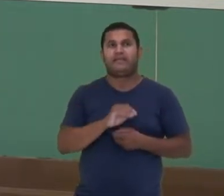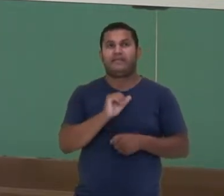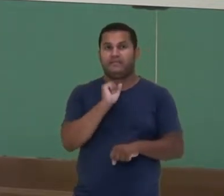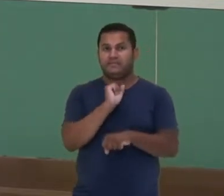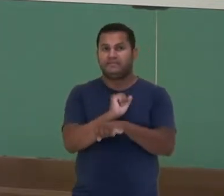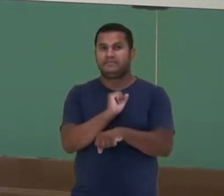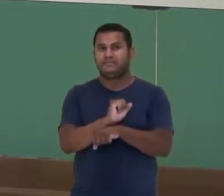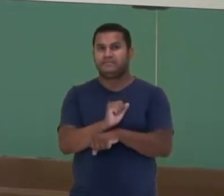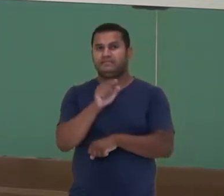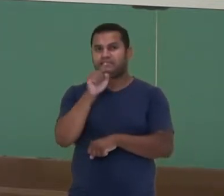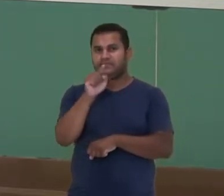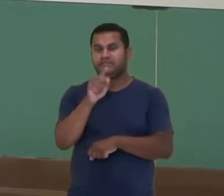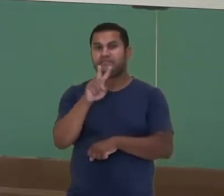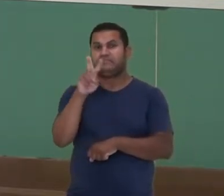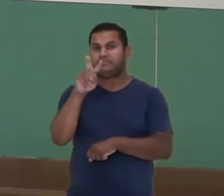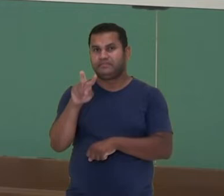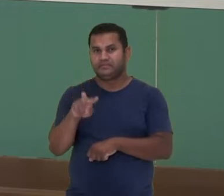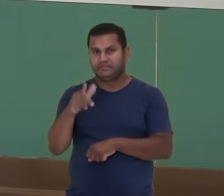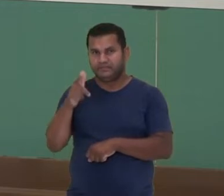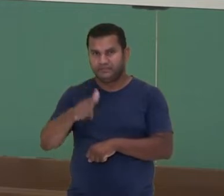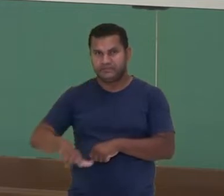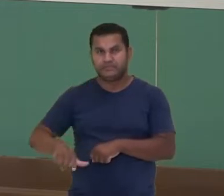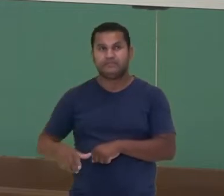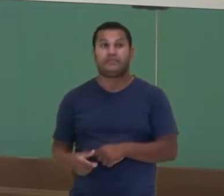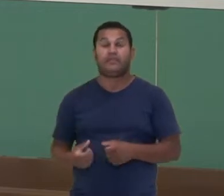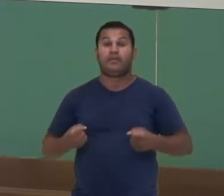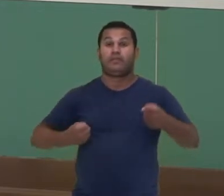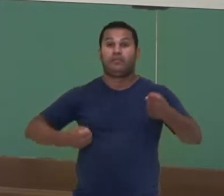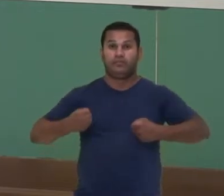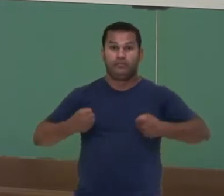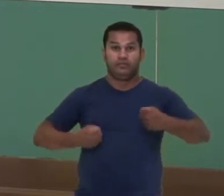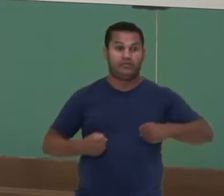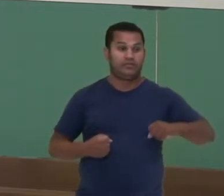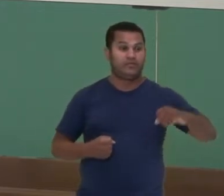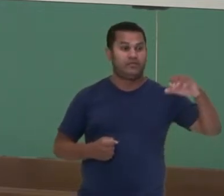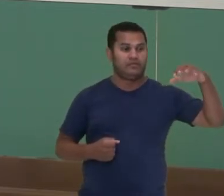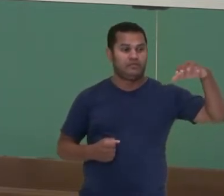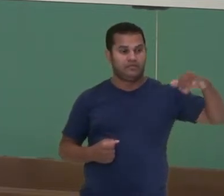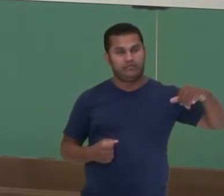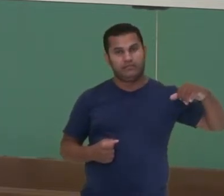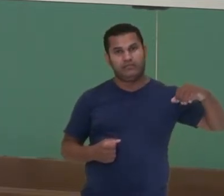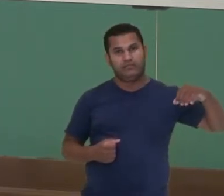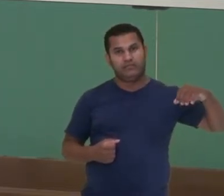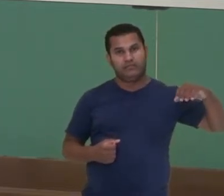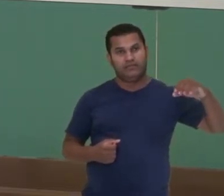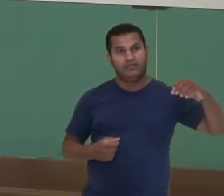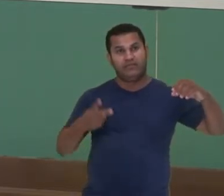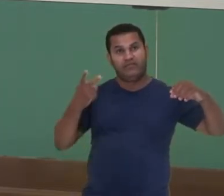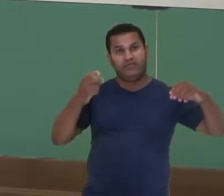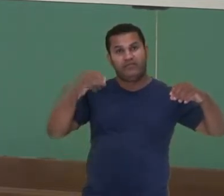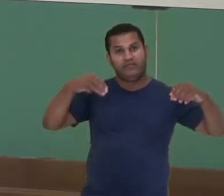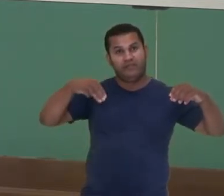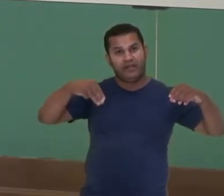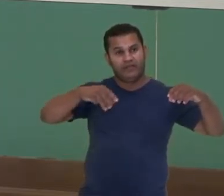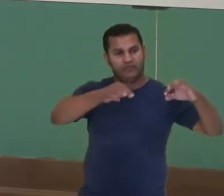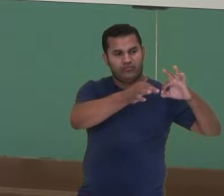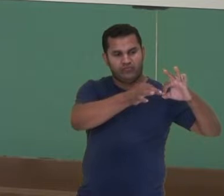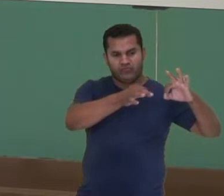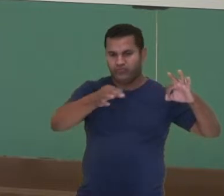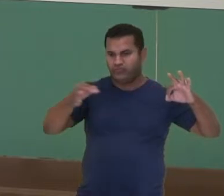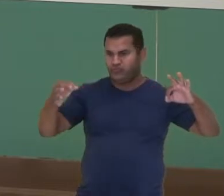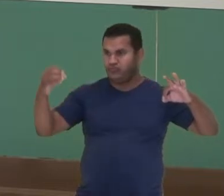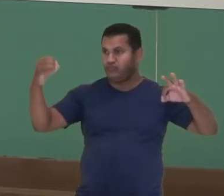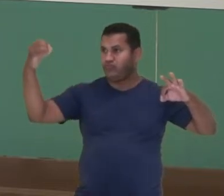tempo para vocês, vou ler de novo. O motorista precisa realizar uma frenagem e parar, pois 20 metros à frente tem um sinal